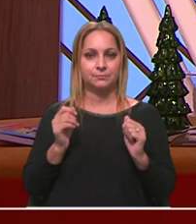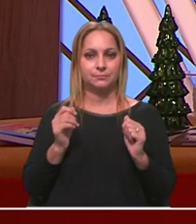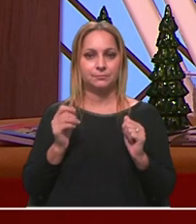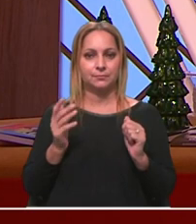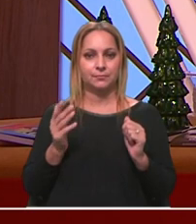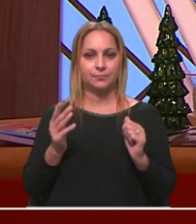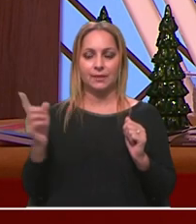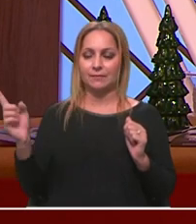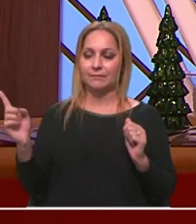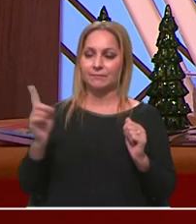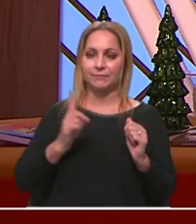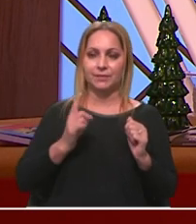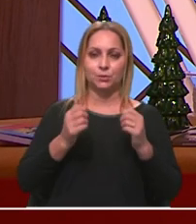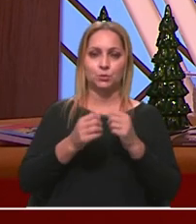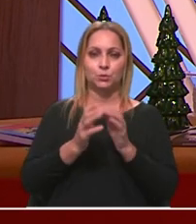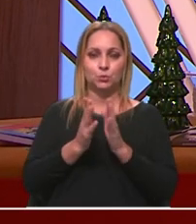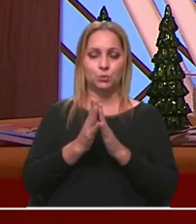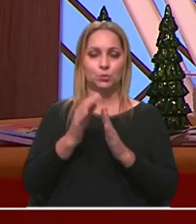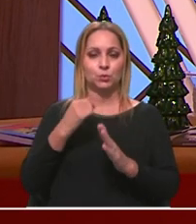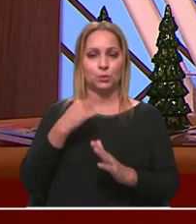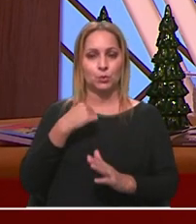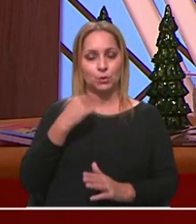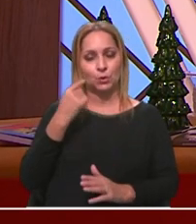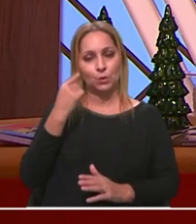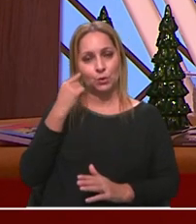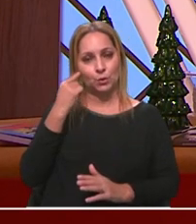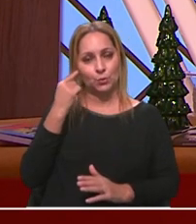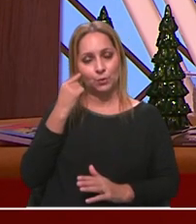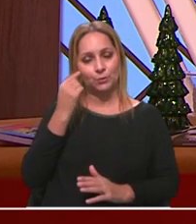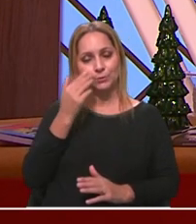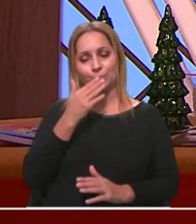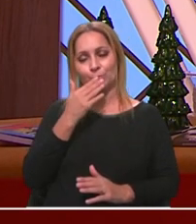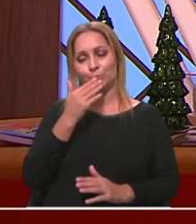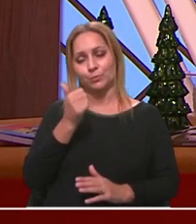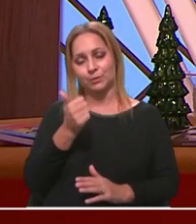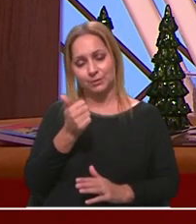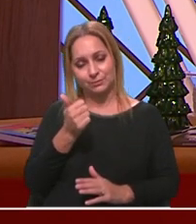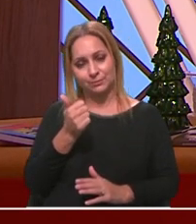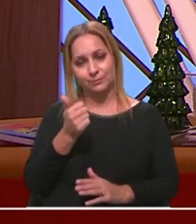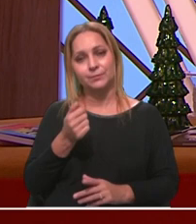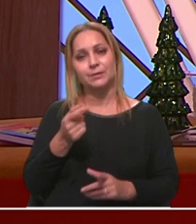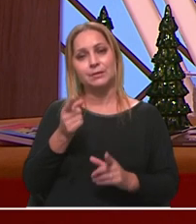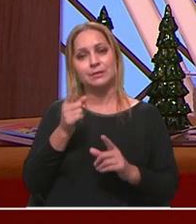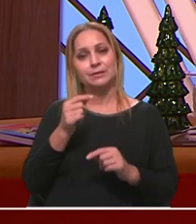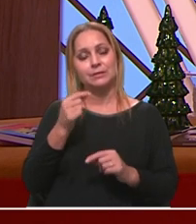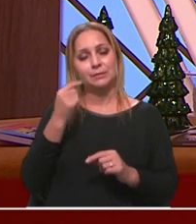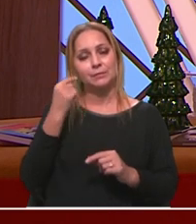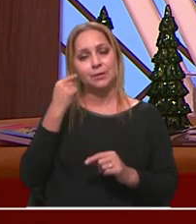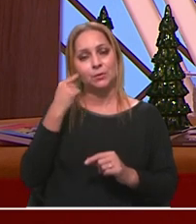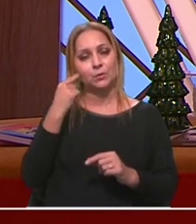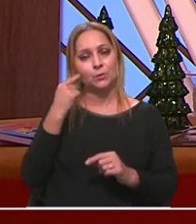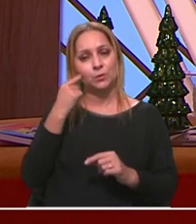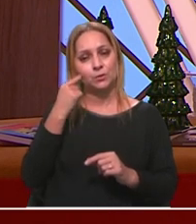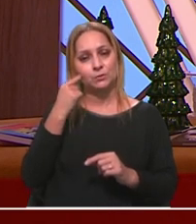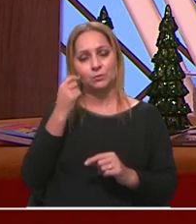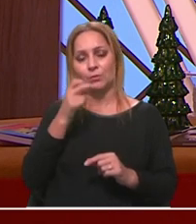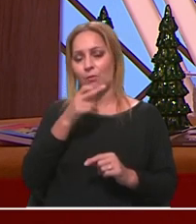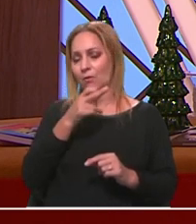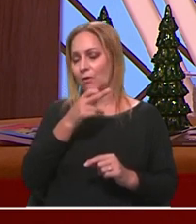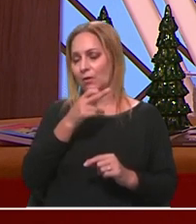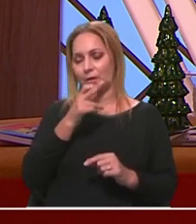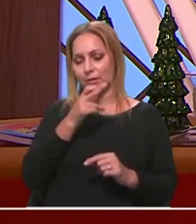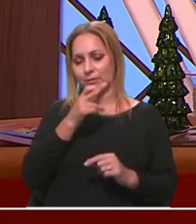chega eu ouço coisas muito bonitas deles como ouo coisas perfeitamente horríveis